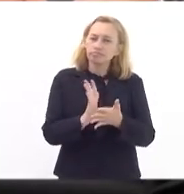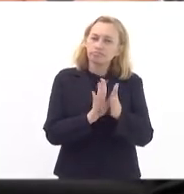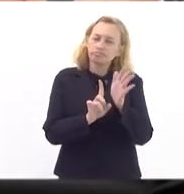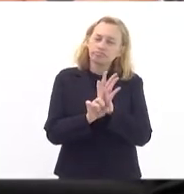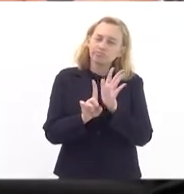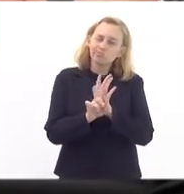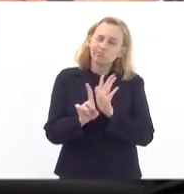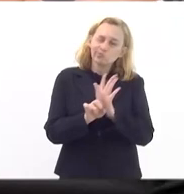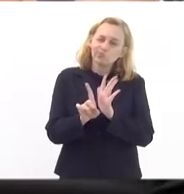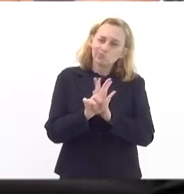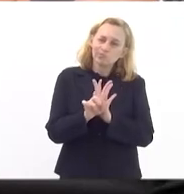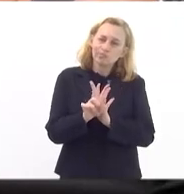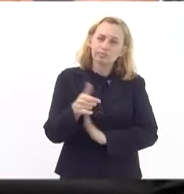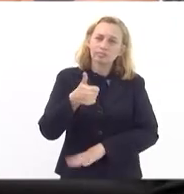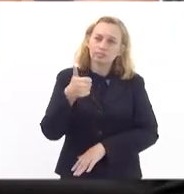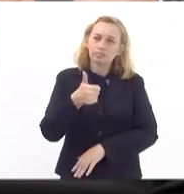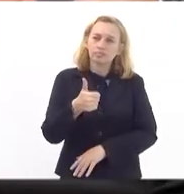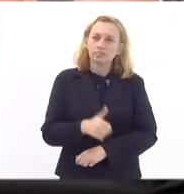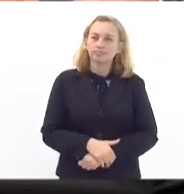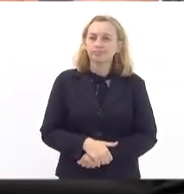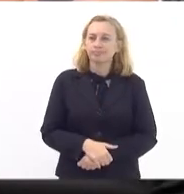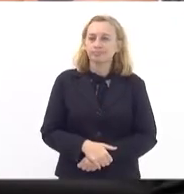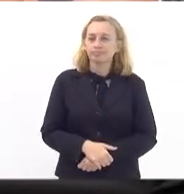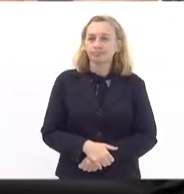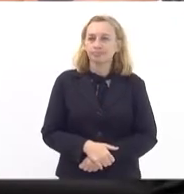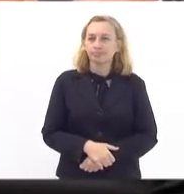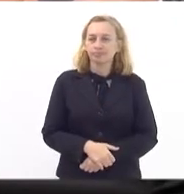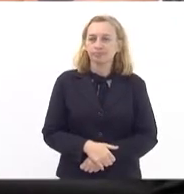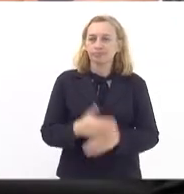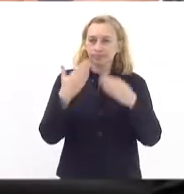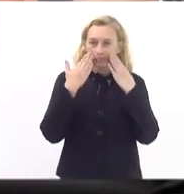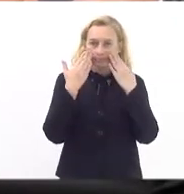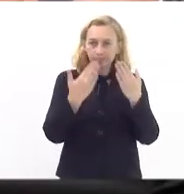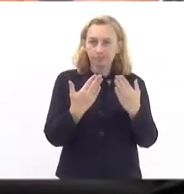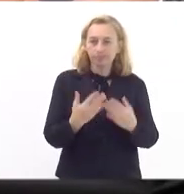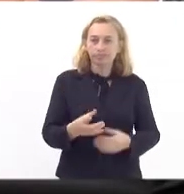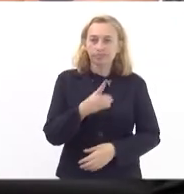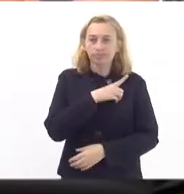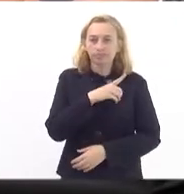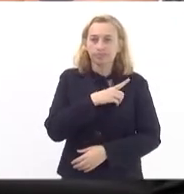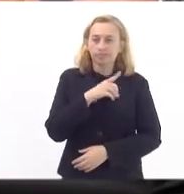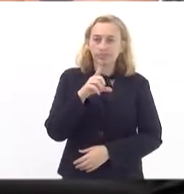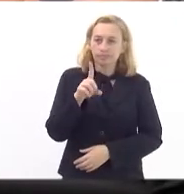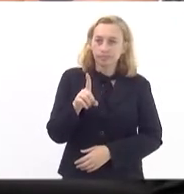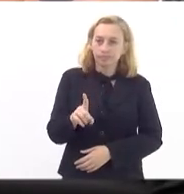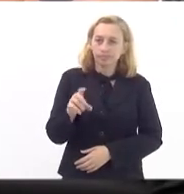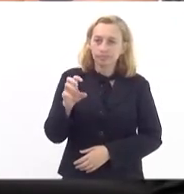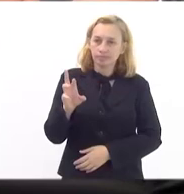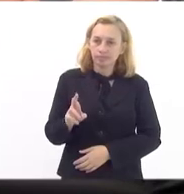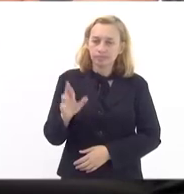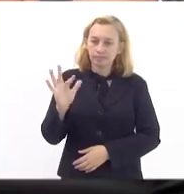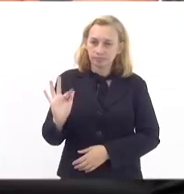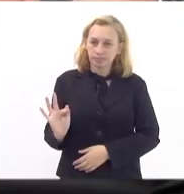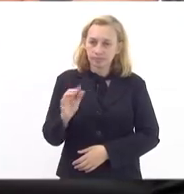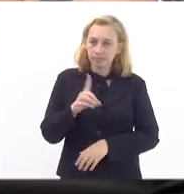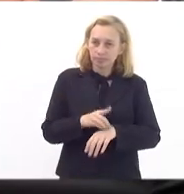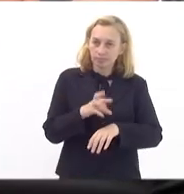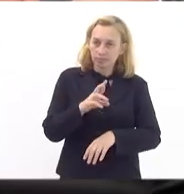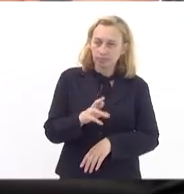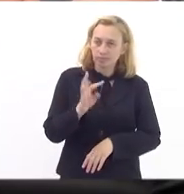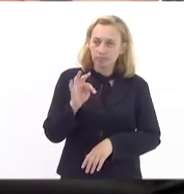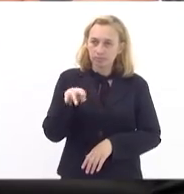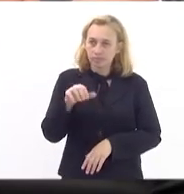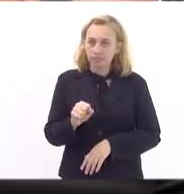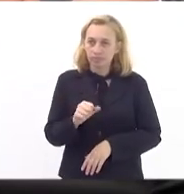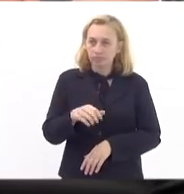que eu trago comigo né primeiro na exposição o quê O que é pelo delegado da drf Dr Gustavo é que citou a